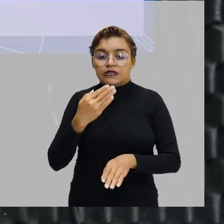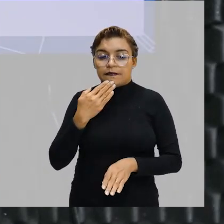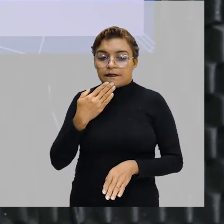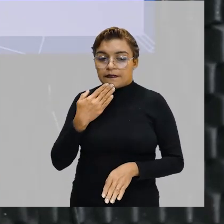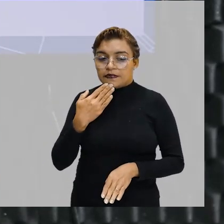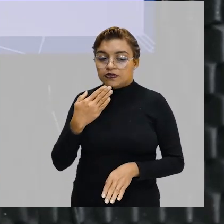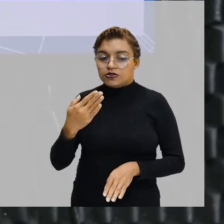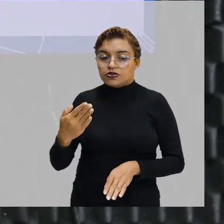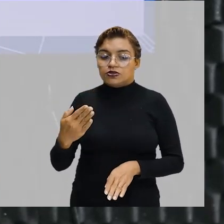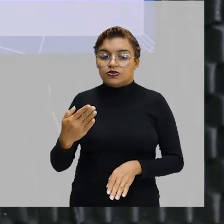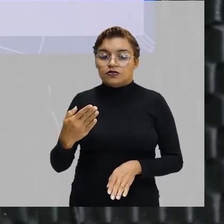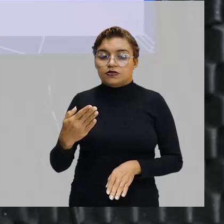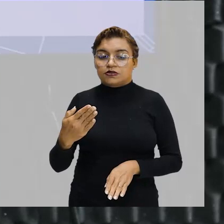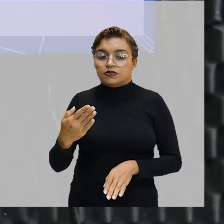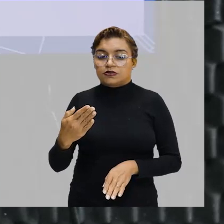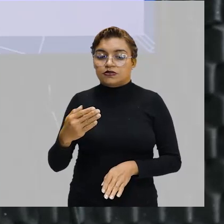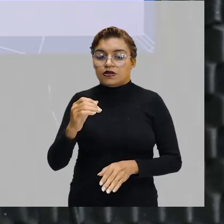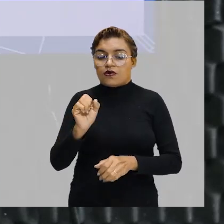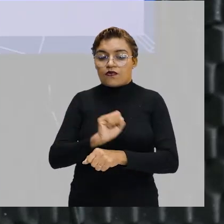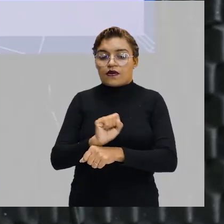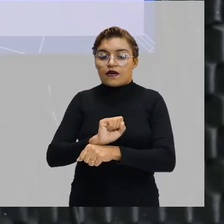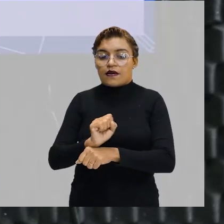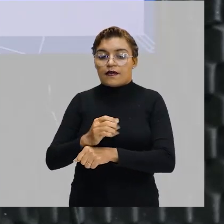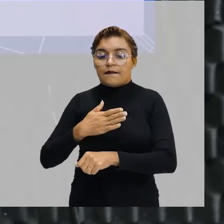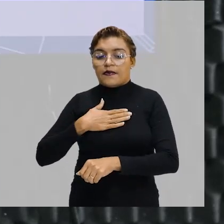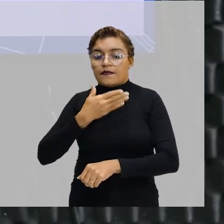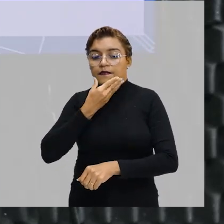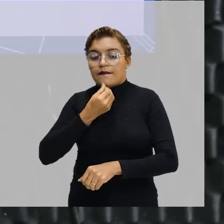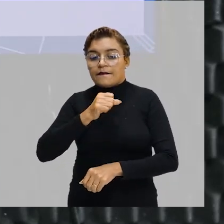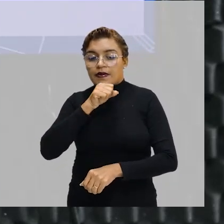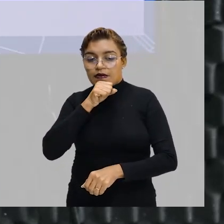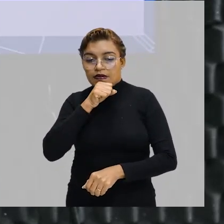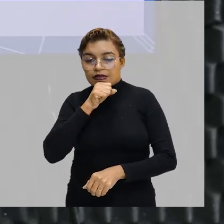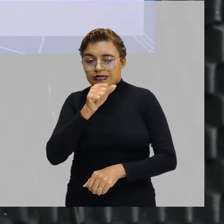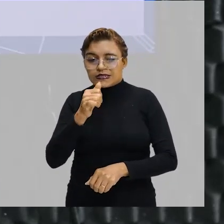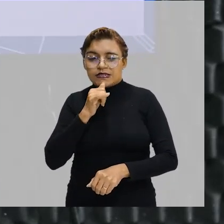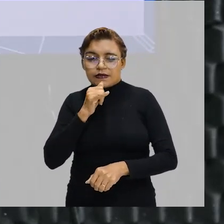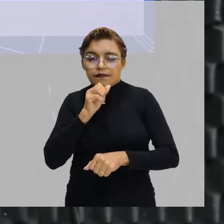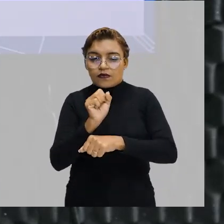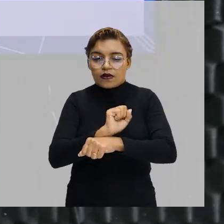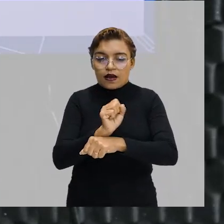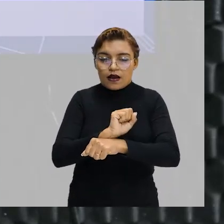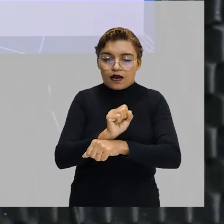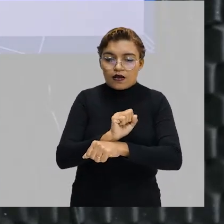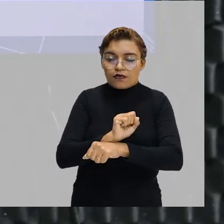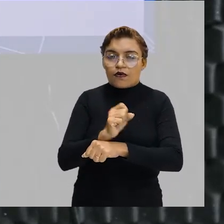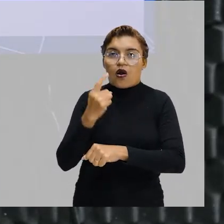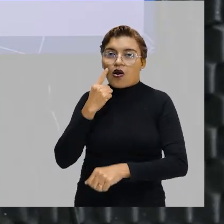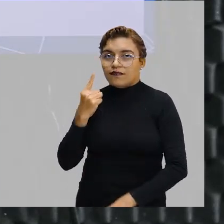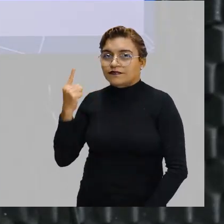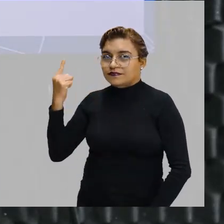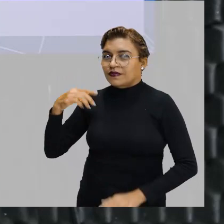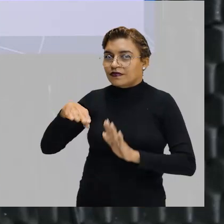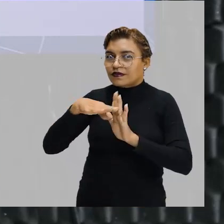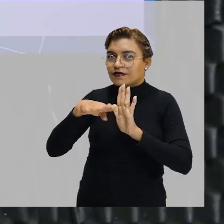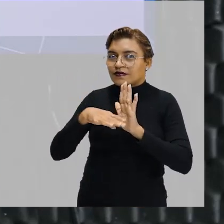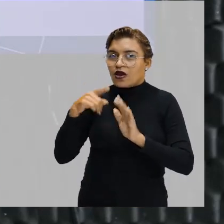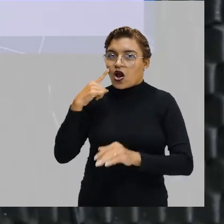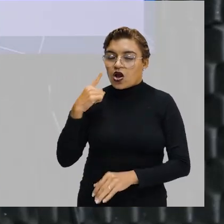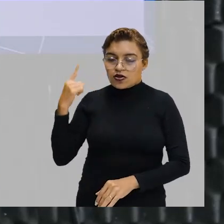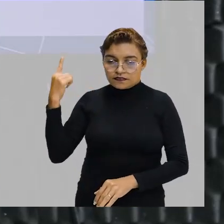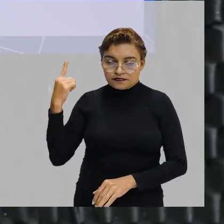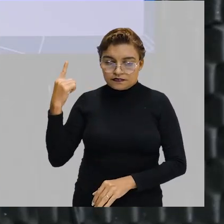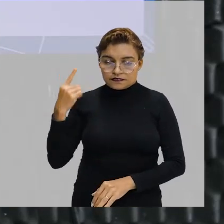pai, que é o predicado da oração. O carro é o objeto direto do verbo pedir. Ao meu pai